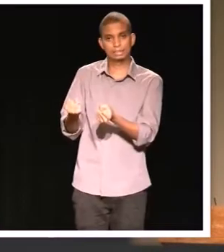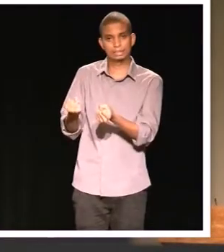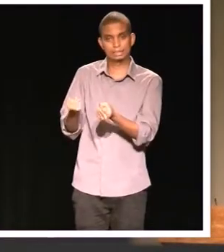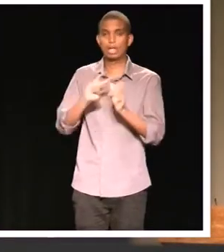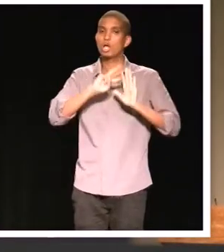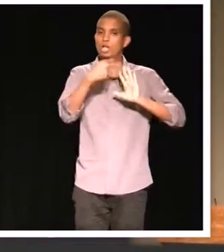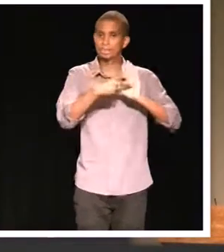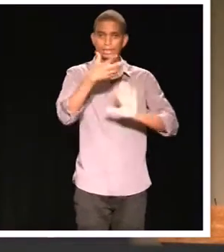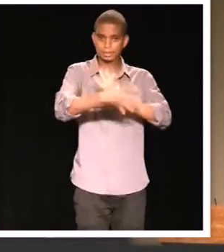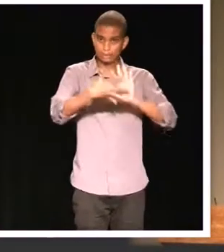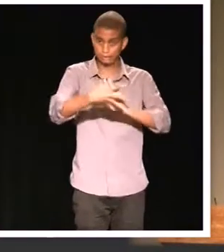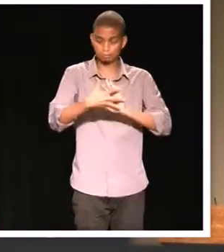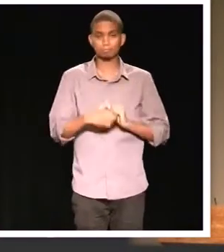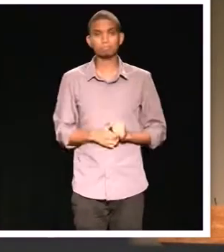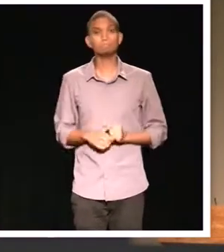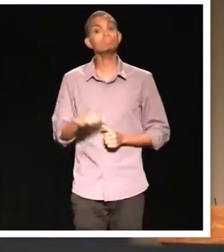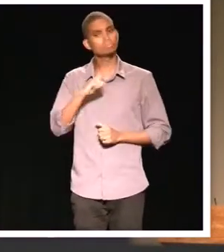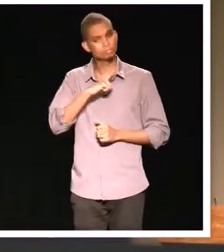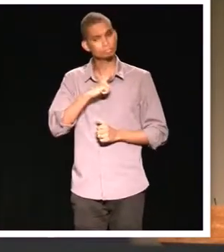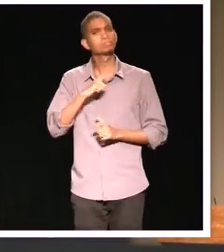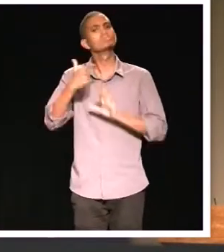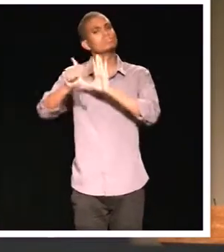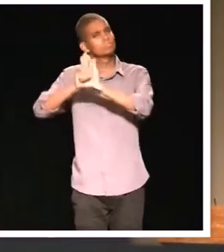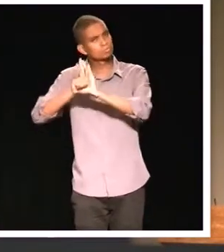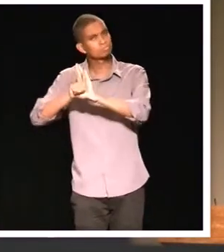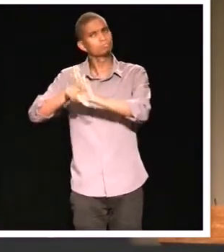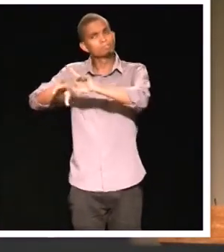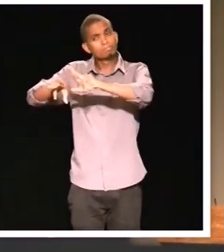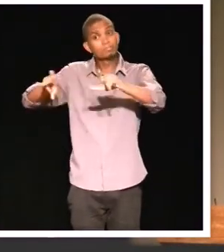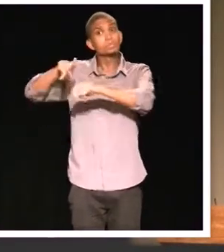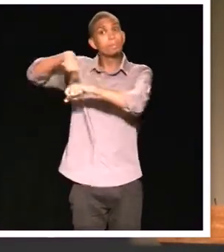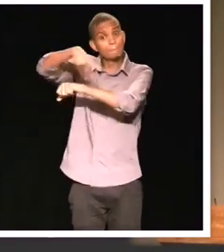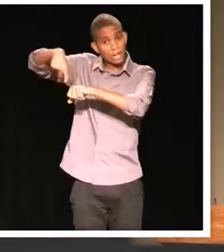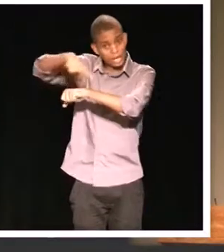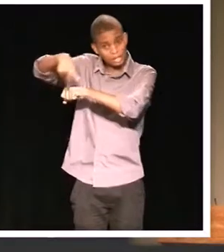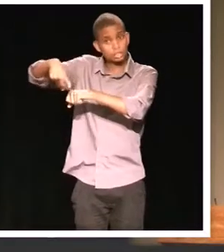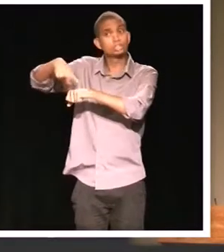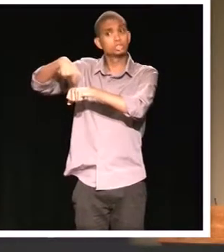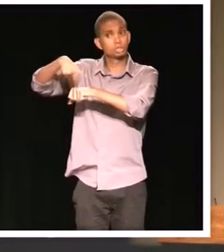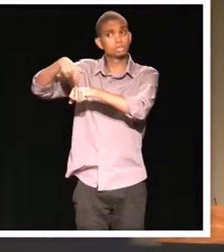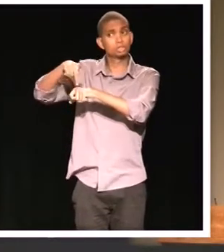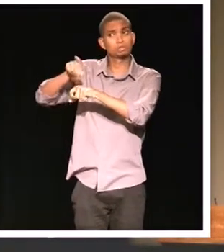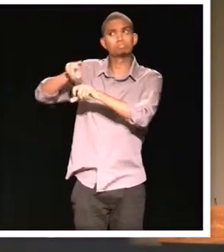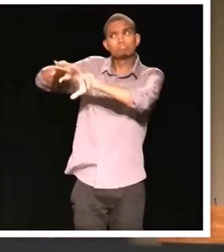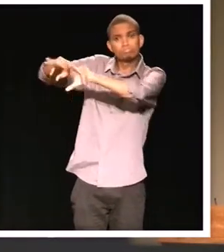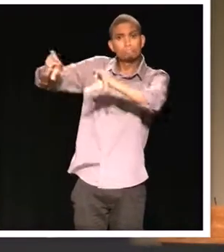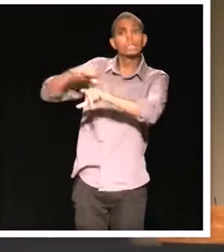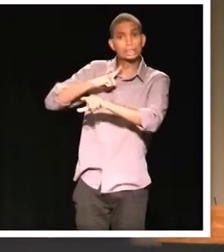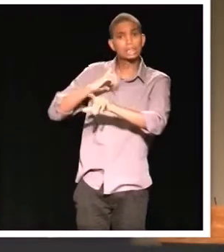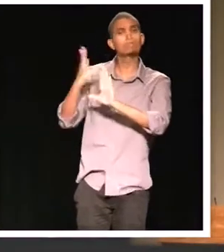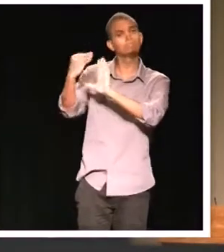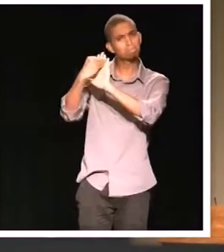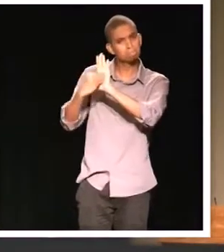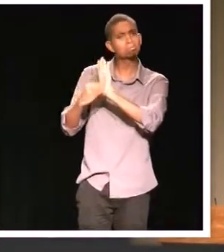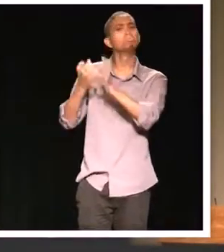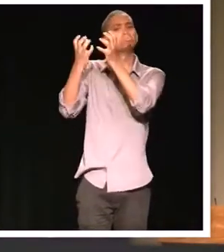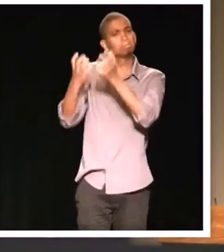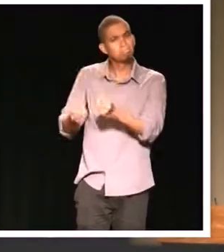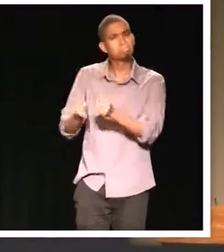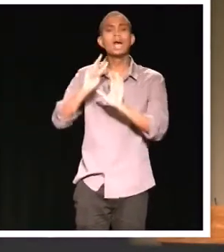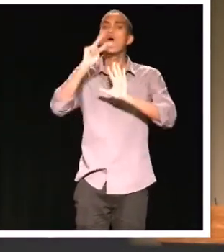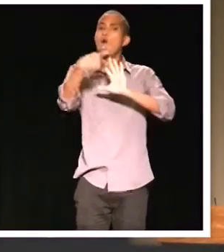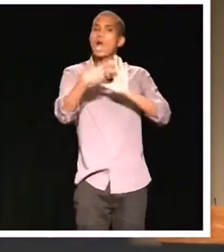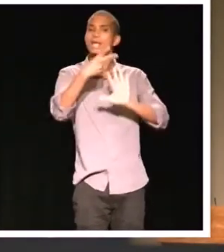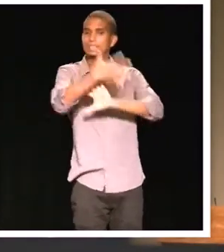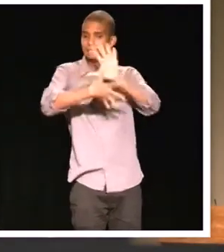Apesar das inúmeras leis que os países têm estabelecendo o reconhecimento da língua de sinais, em